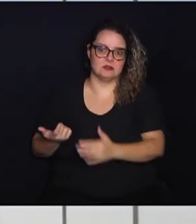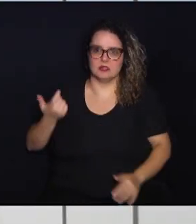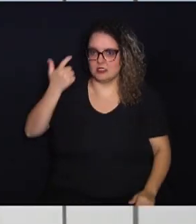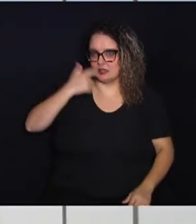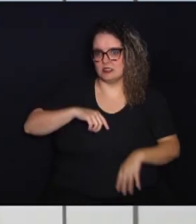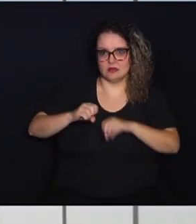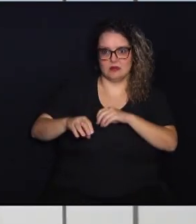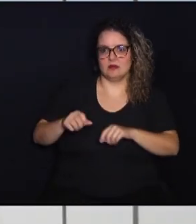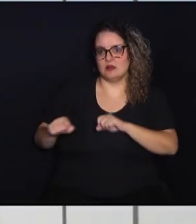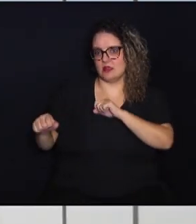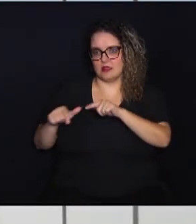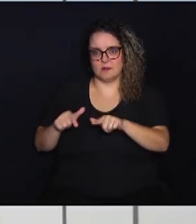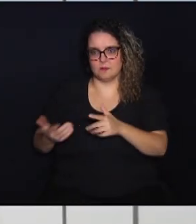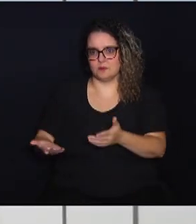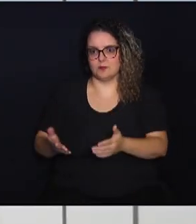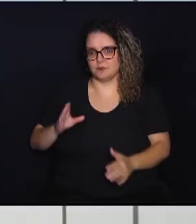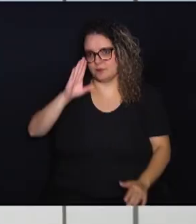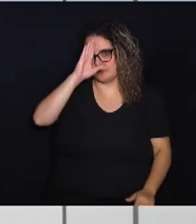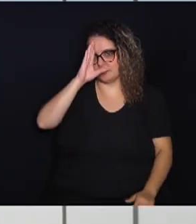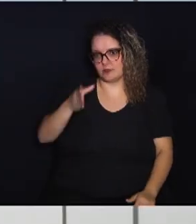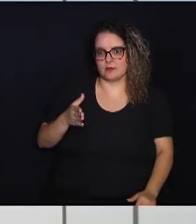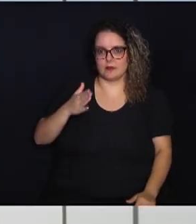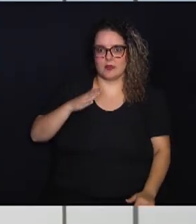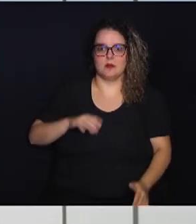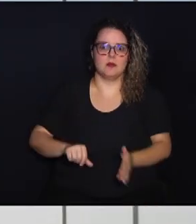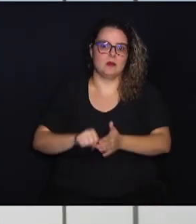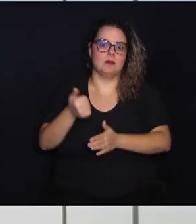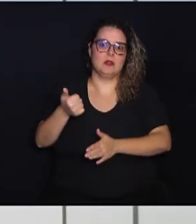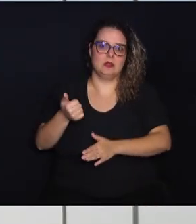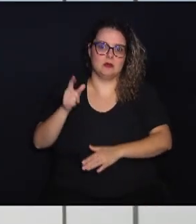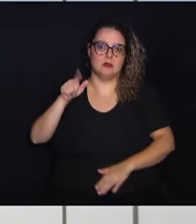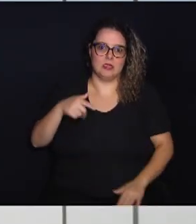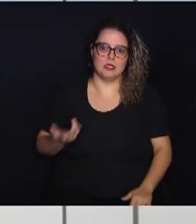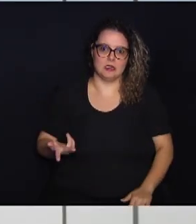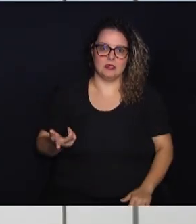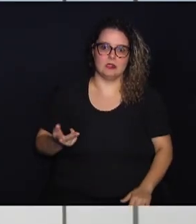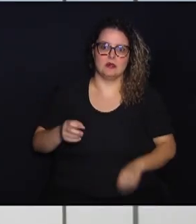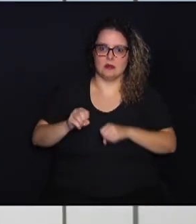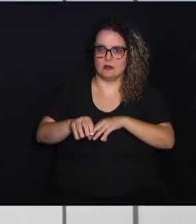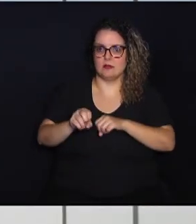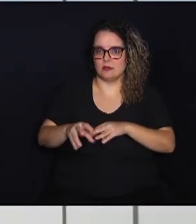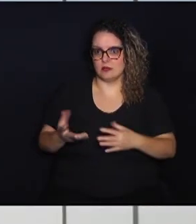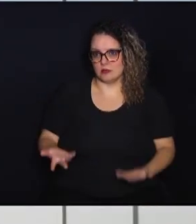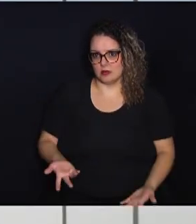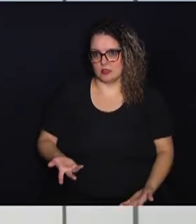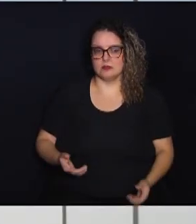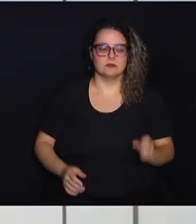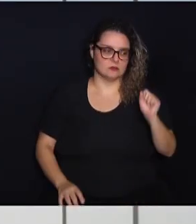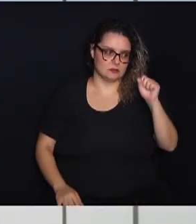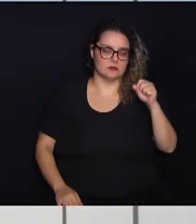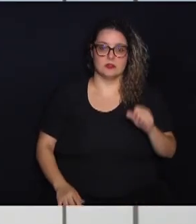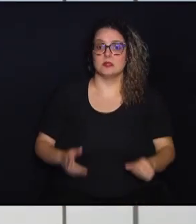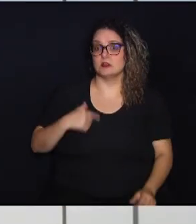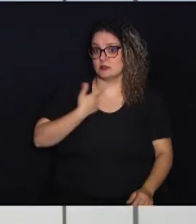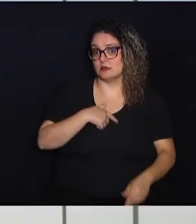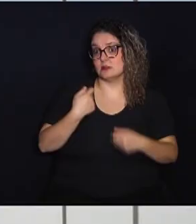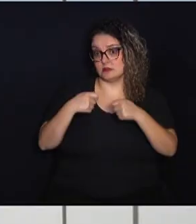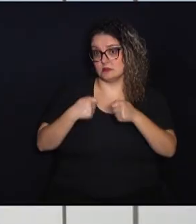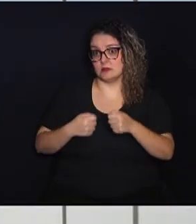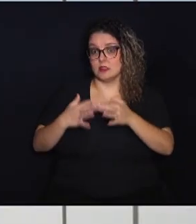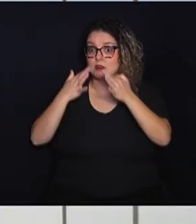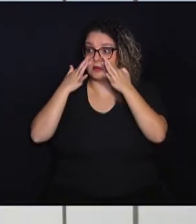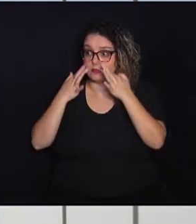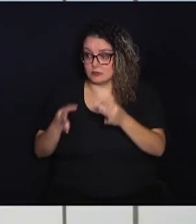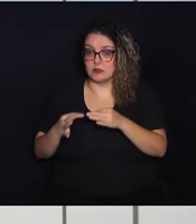minha formação primordial aqui, a minha primeira formação é em educação. E a gente precisa dar mais atenção